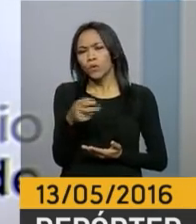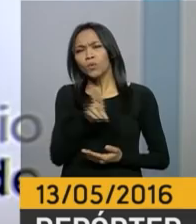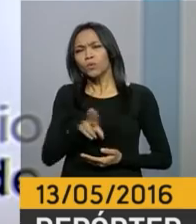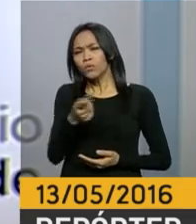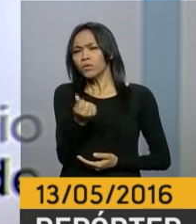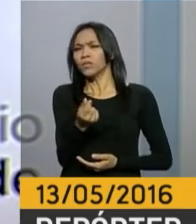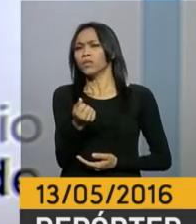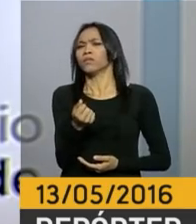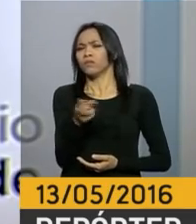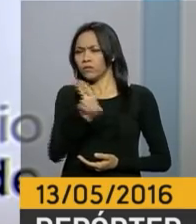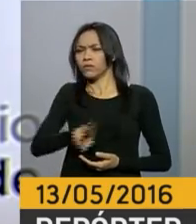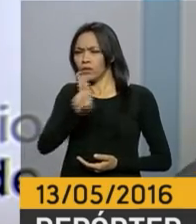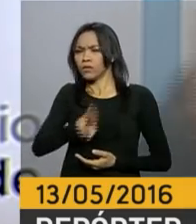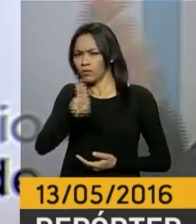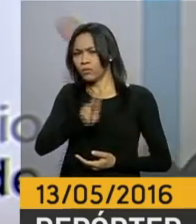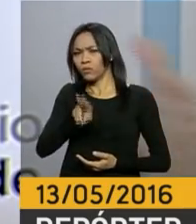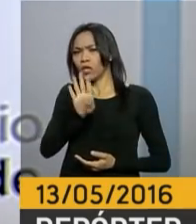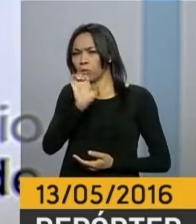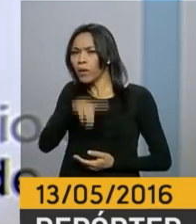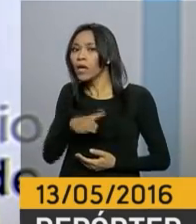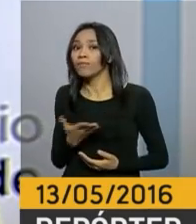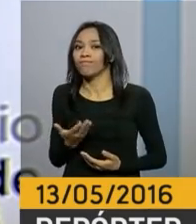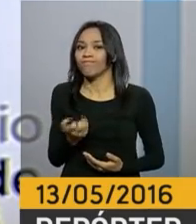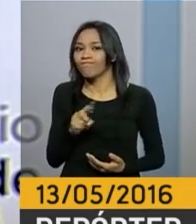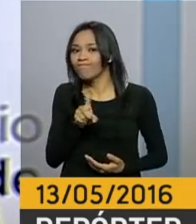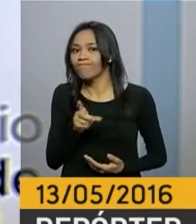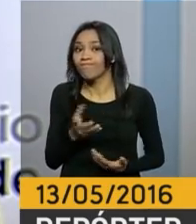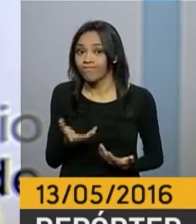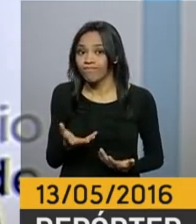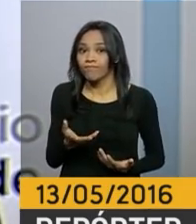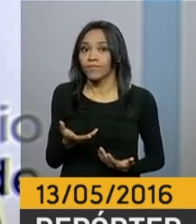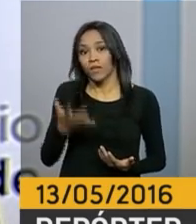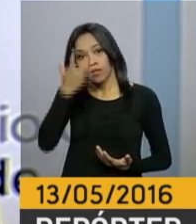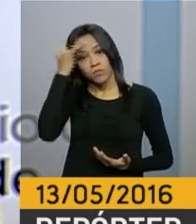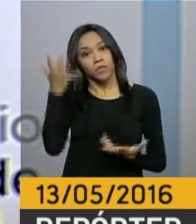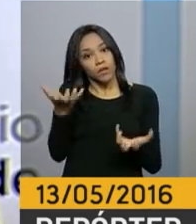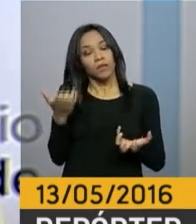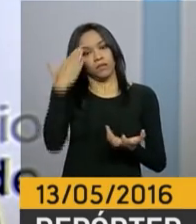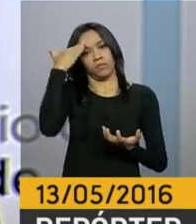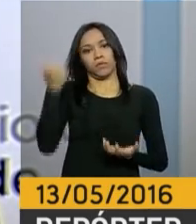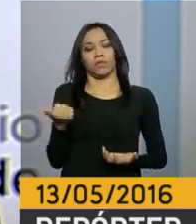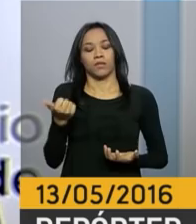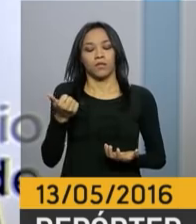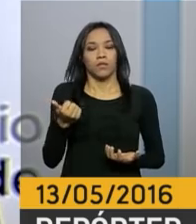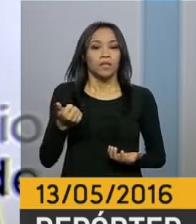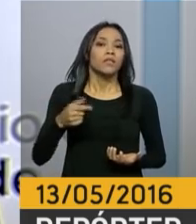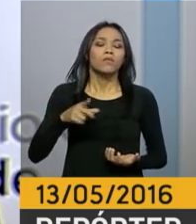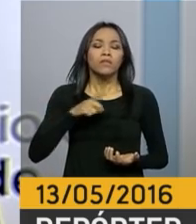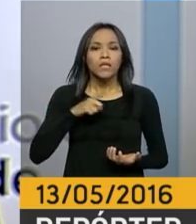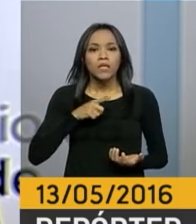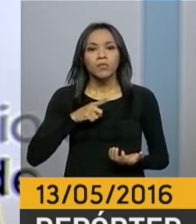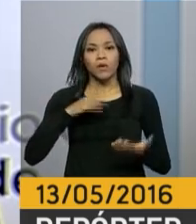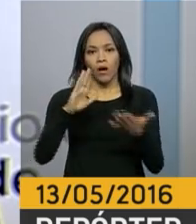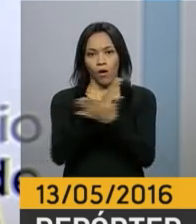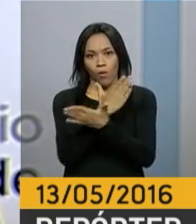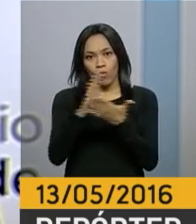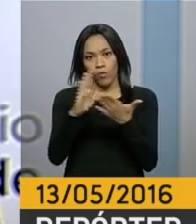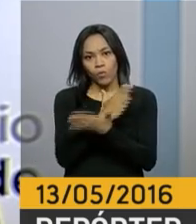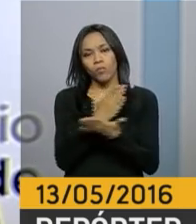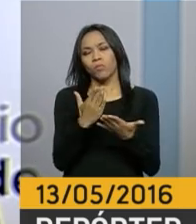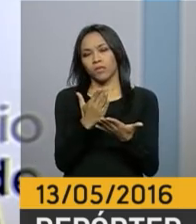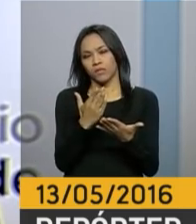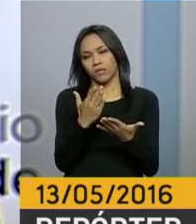Ministério da Saúde temos algumas eh eh algumas situações que visivelmente não representam boa